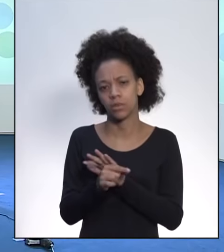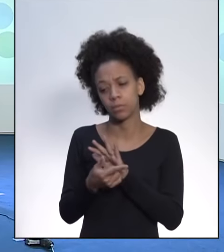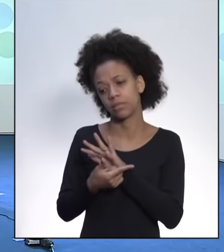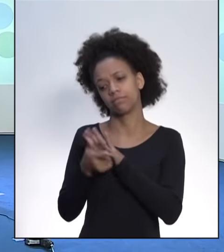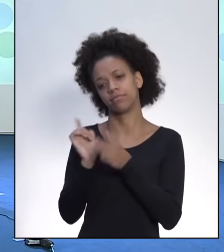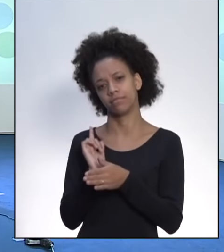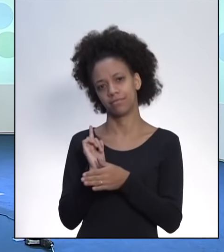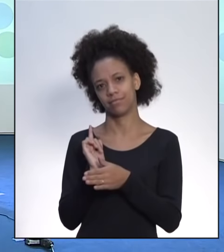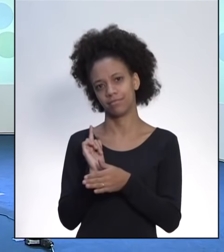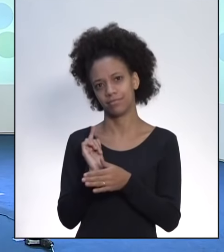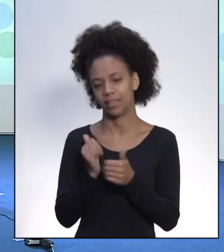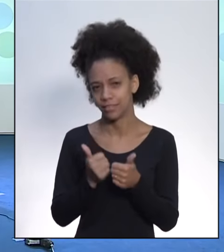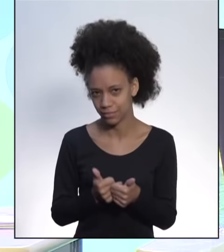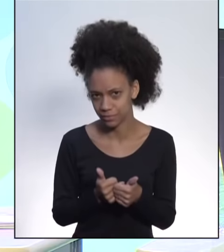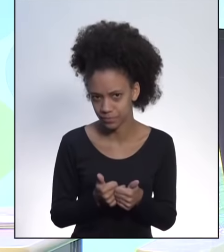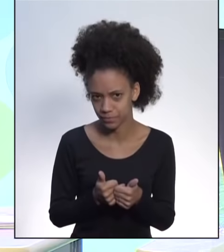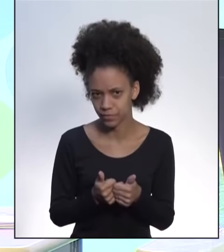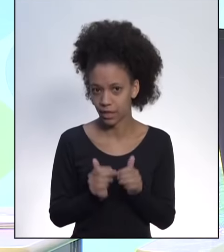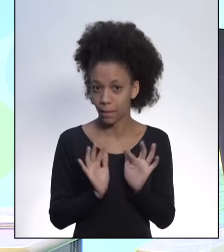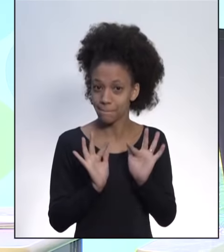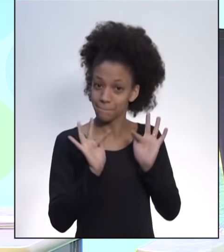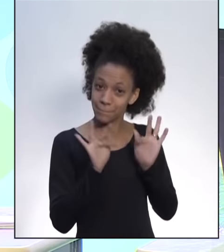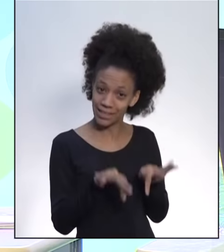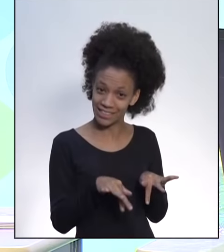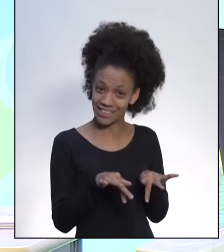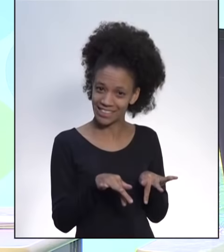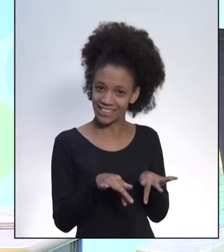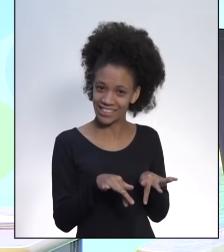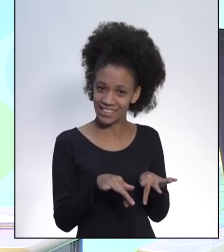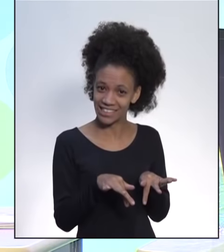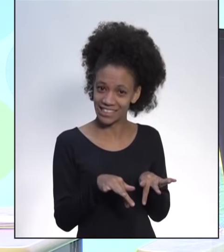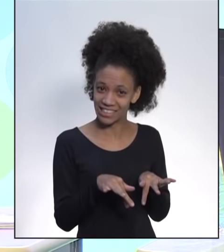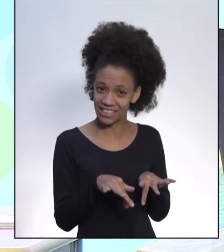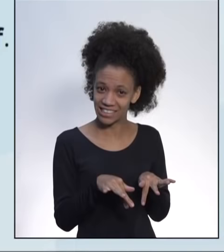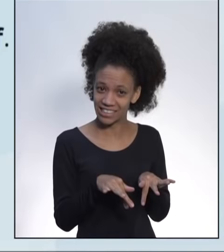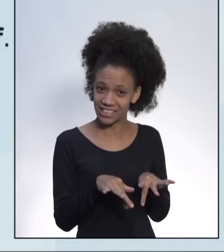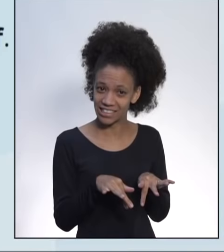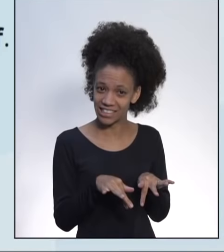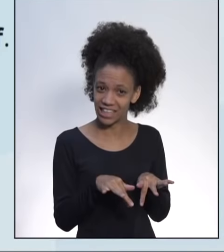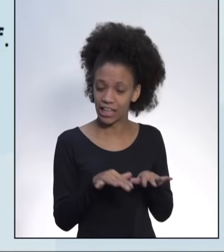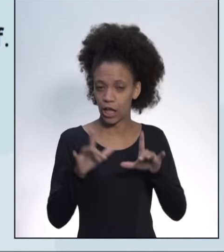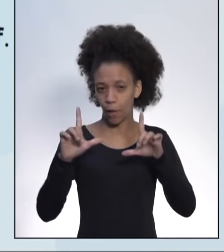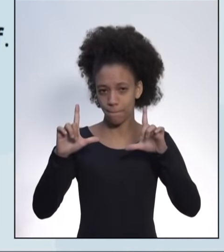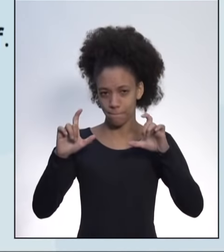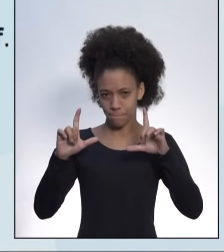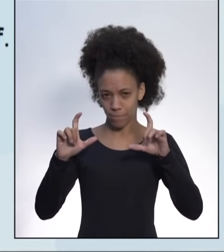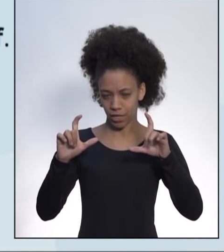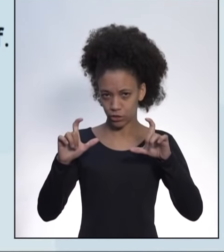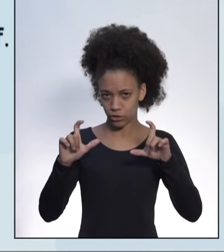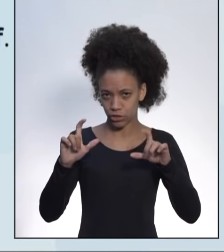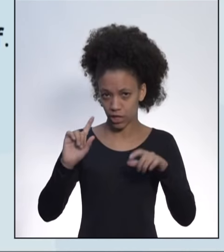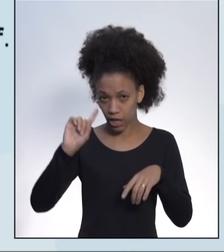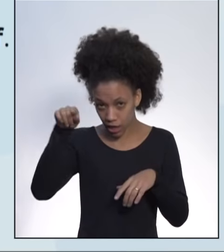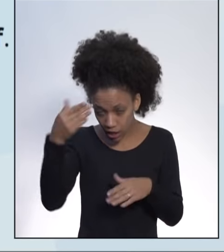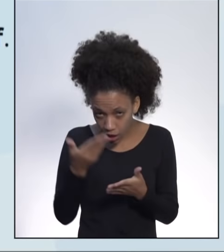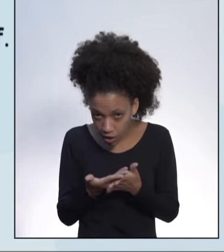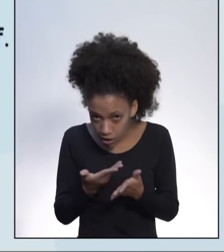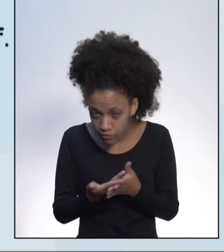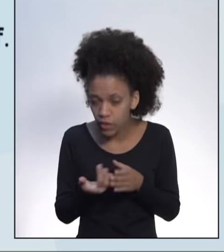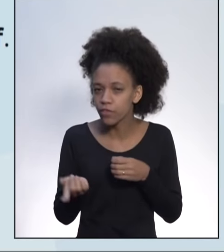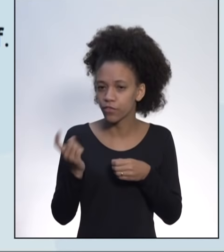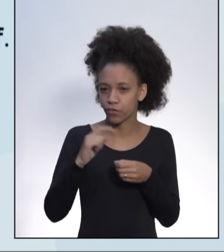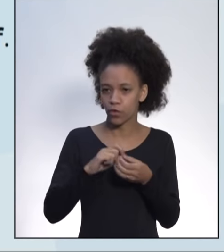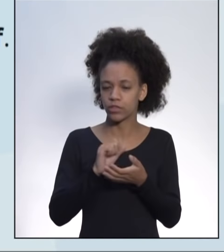jantaram na resposta então para gente finalizar é bem um print nessa tela e a aula que vem a gente